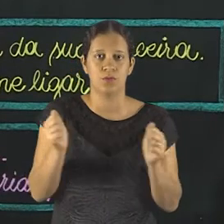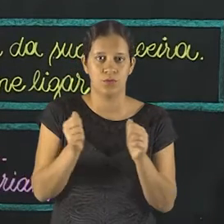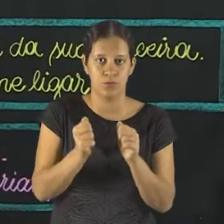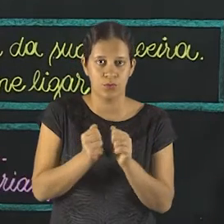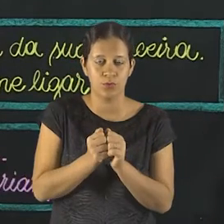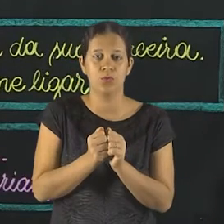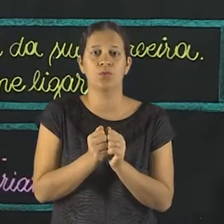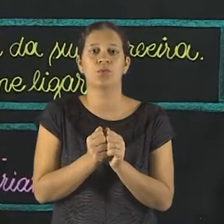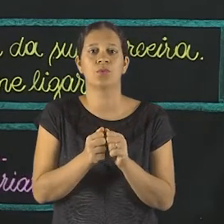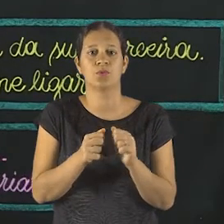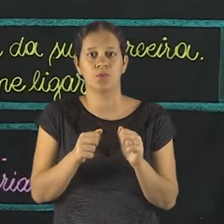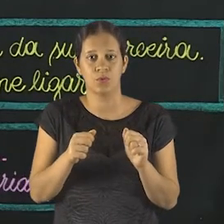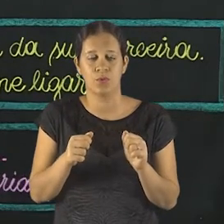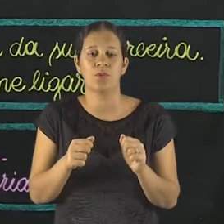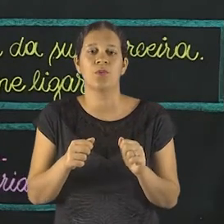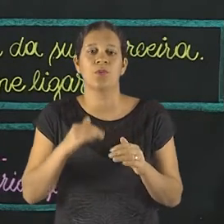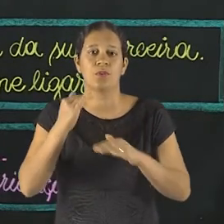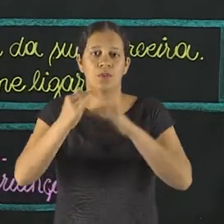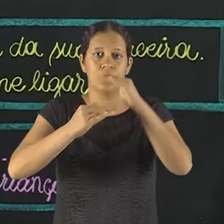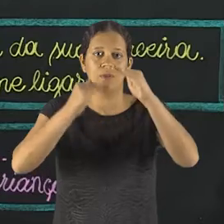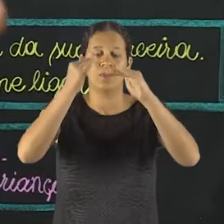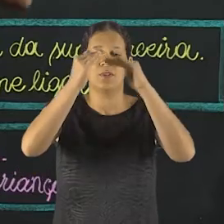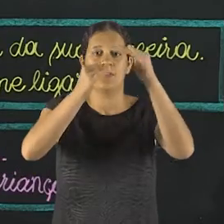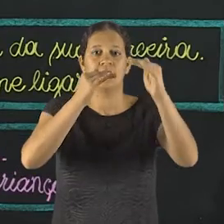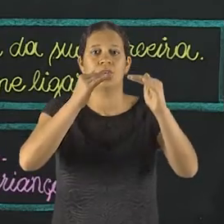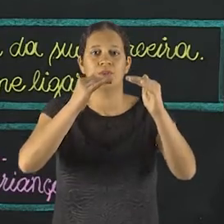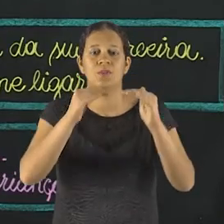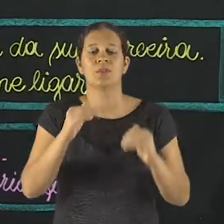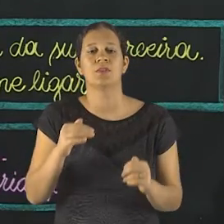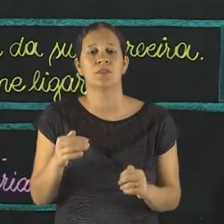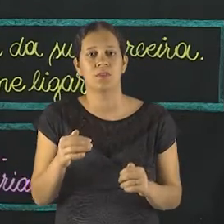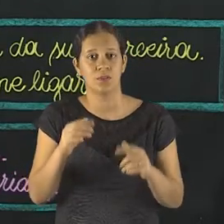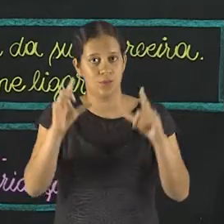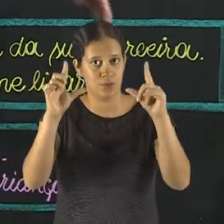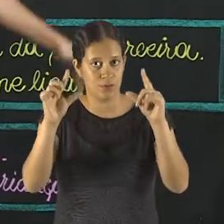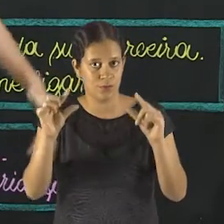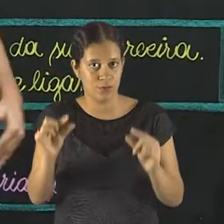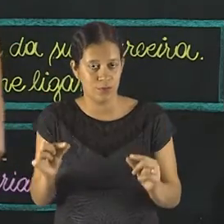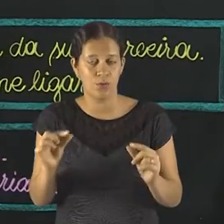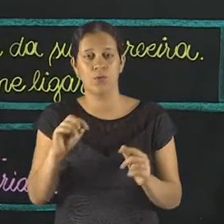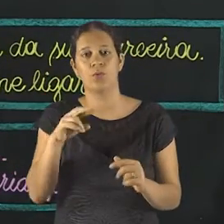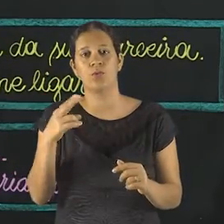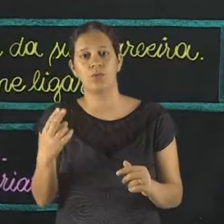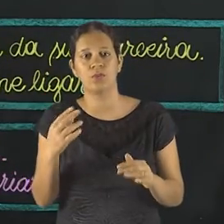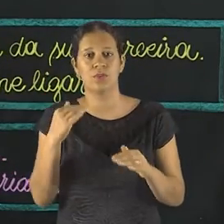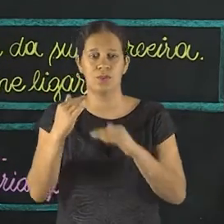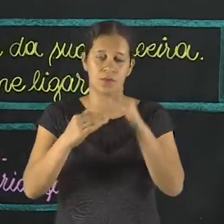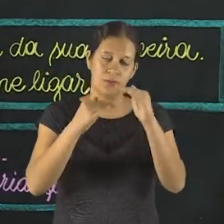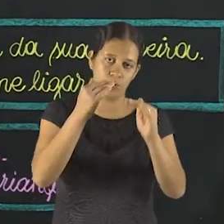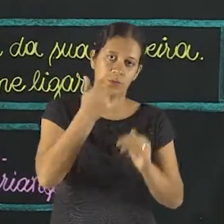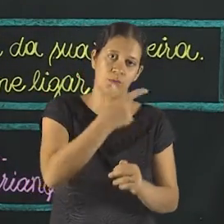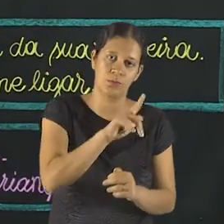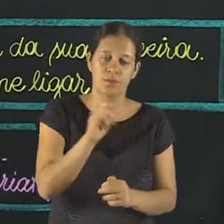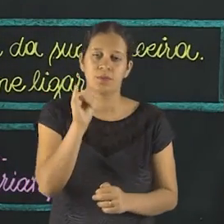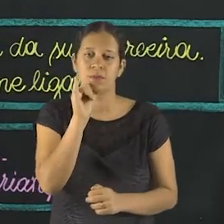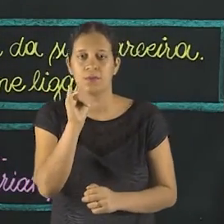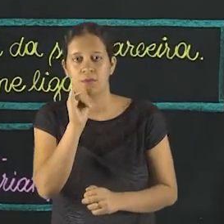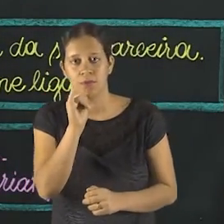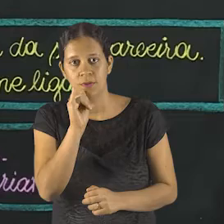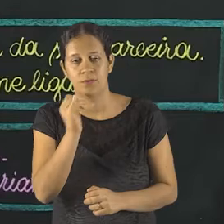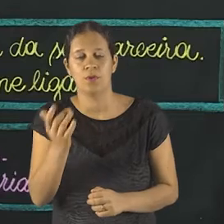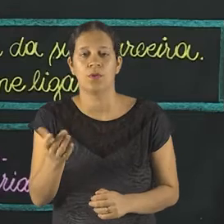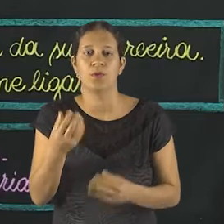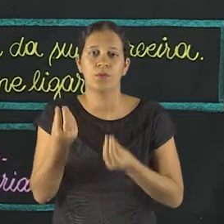com um conectivo, é uma oração desenvolvida, ok? Reduzida ou desenvolvida. Vamos ver outros exemplos. Agora